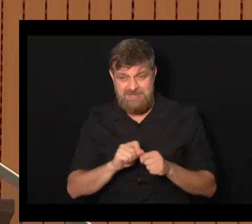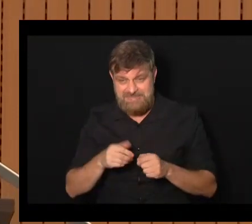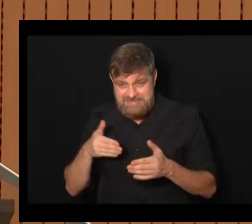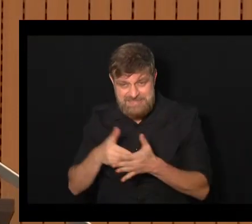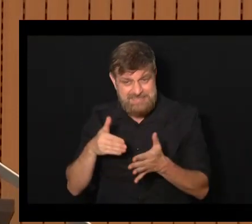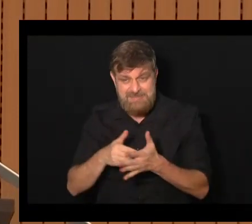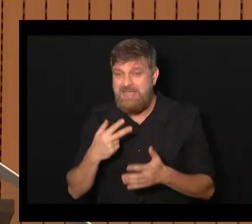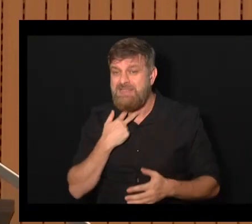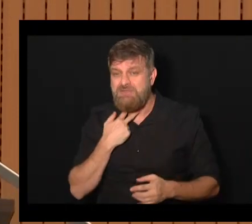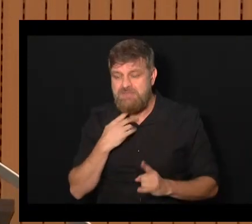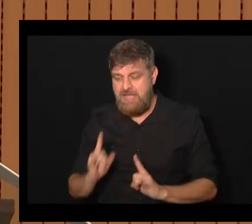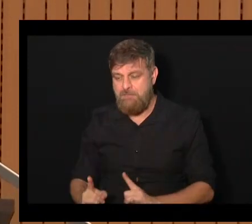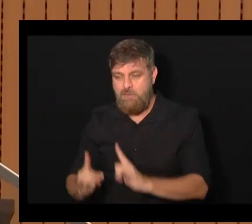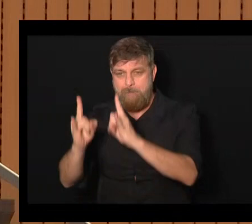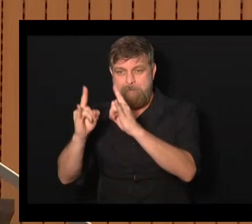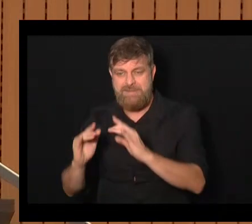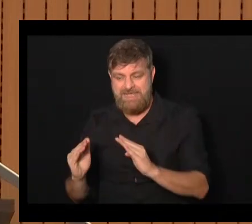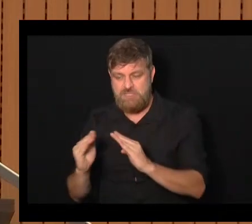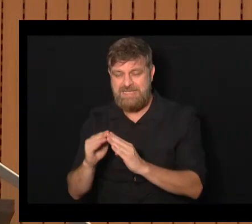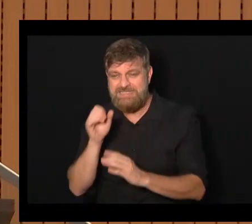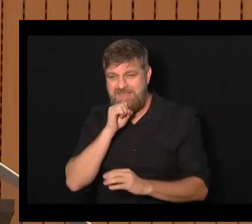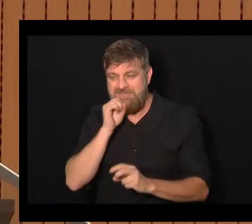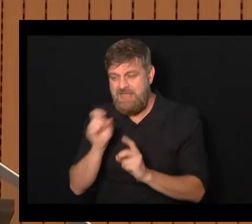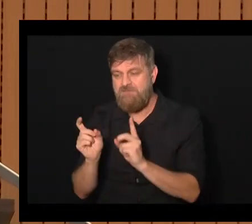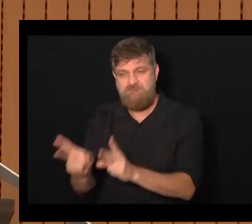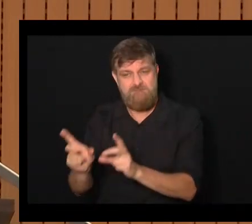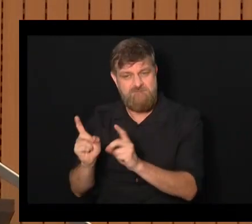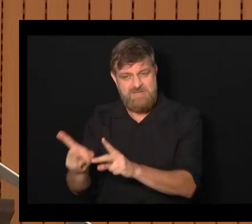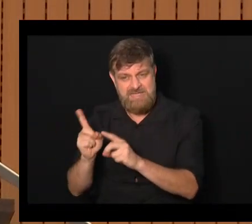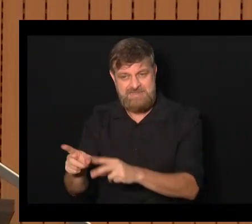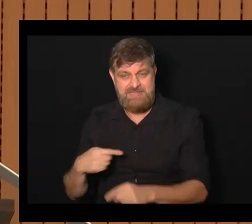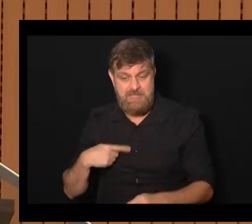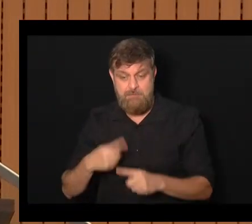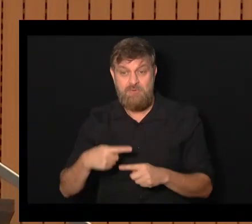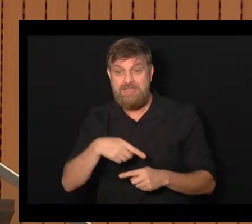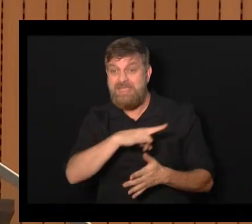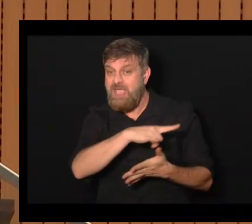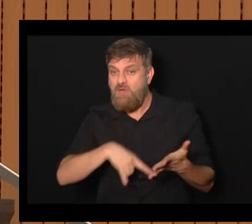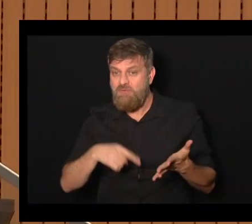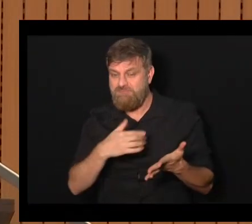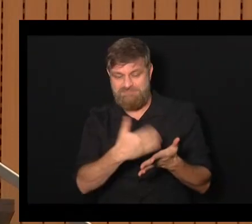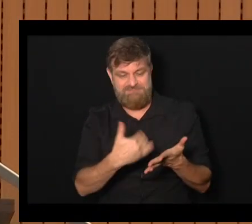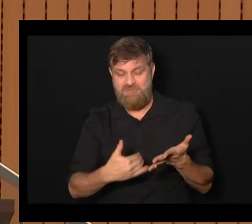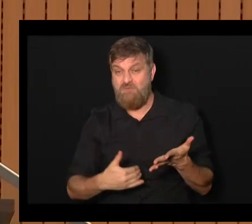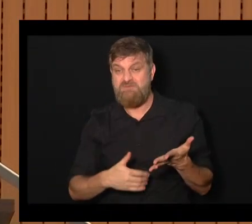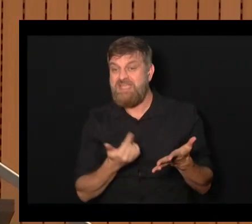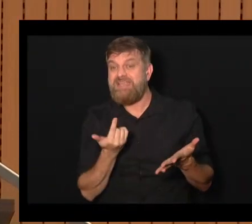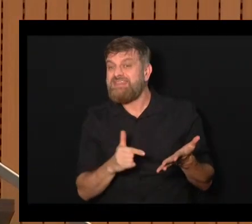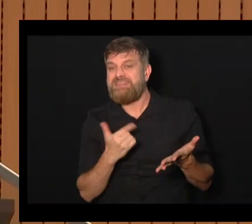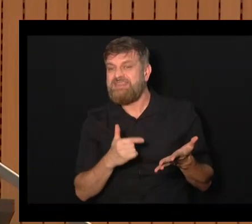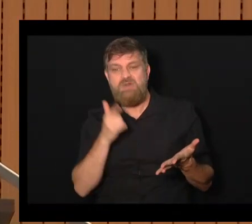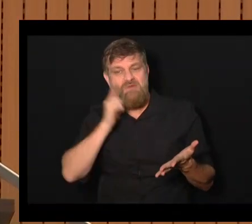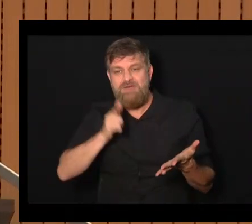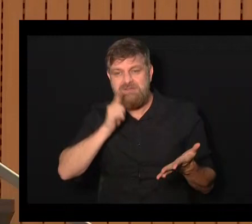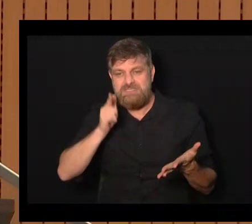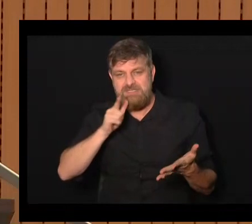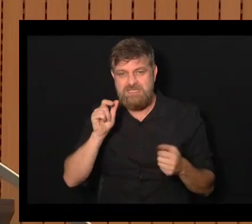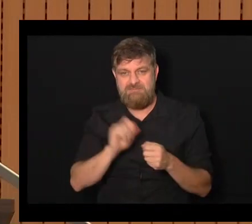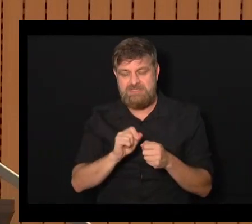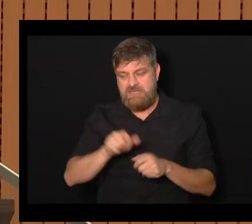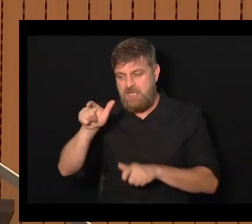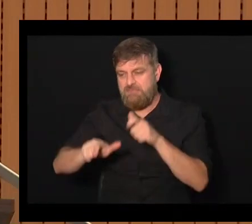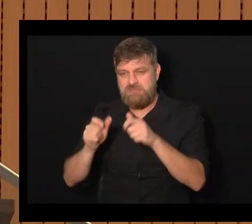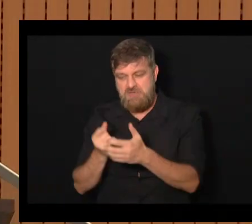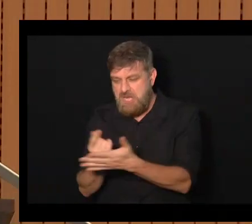ao comércio dos certificados de potencial construtivo decorrentes de tombamento, desestimulando os inúmeros